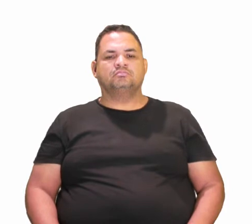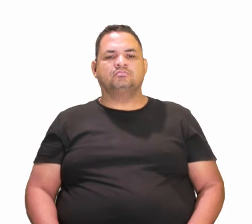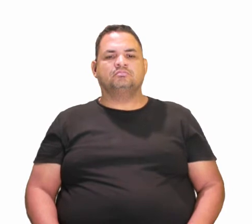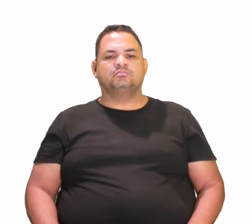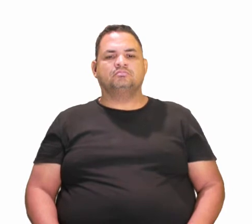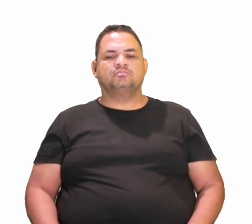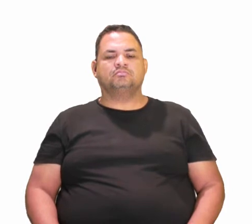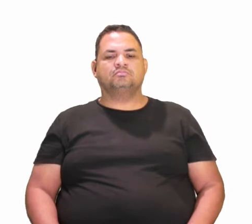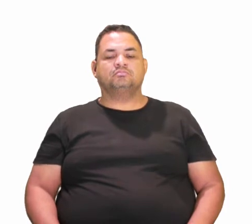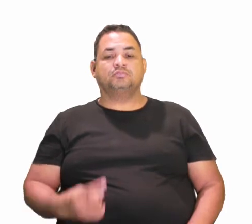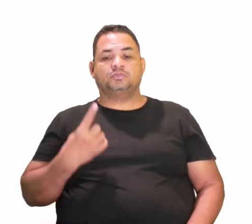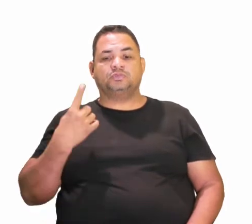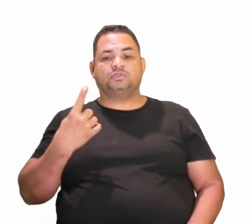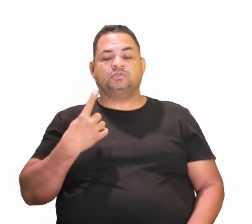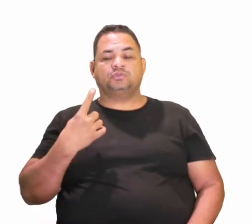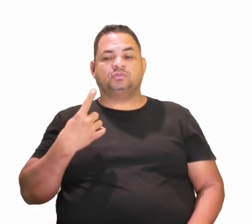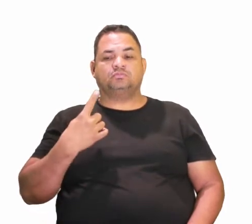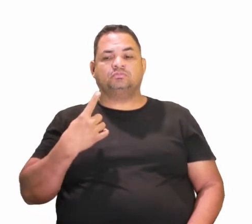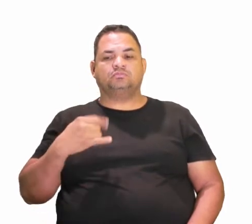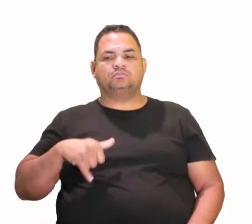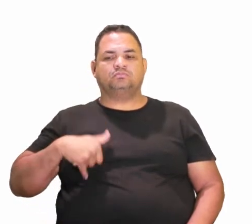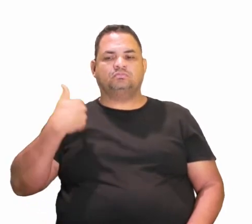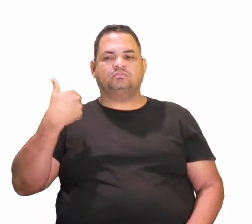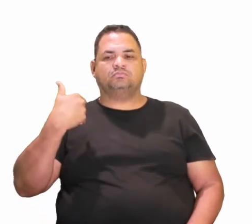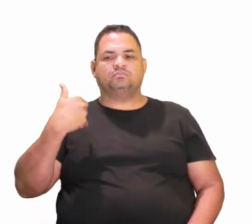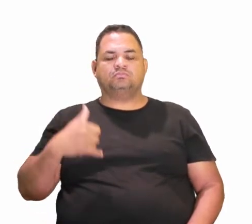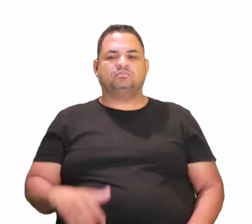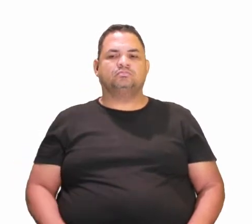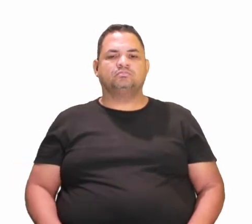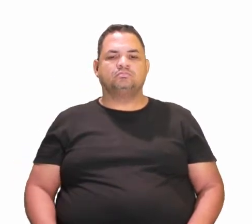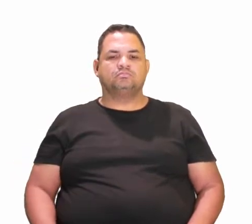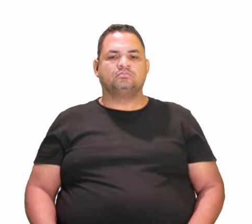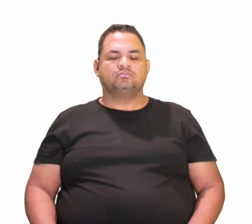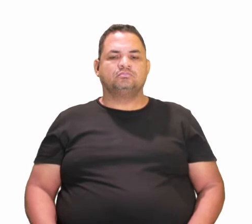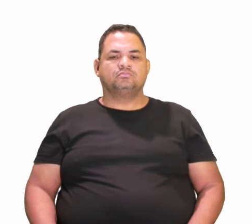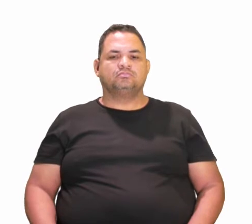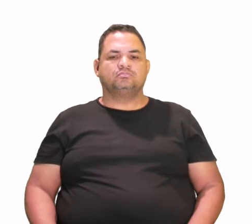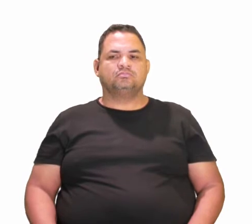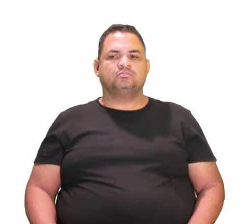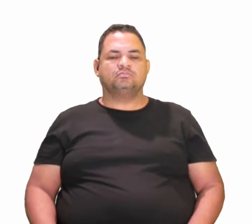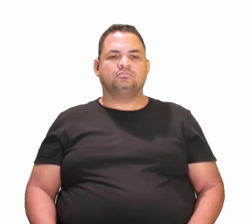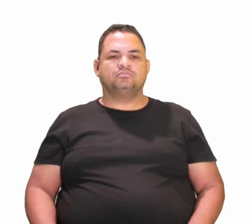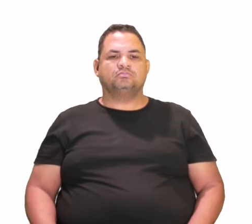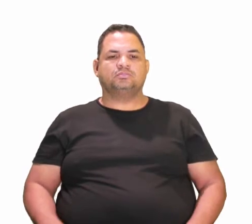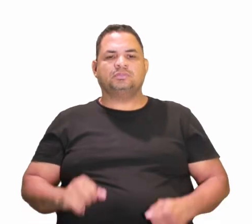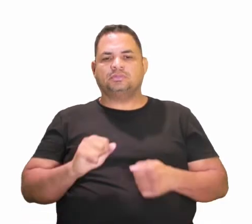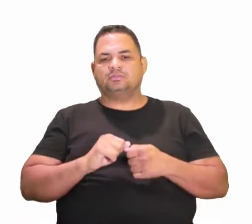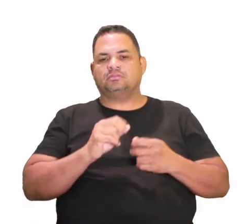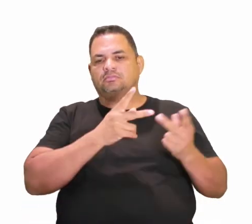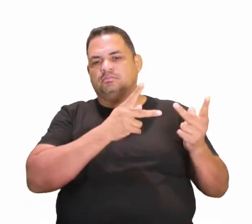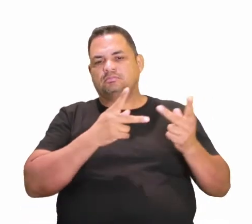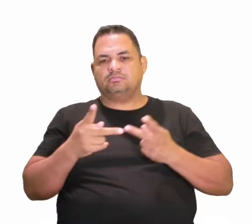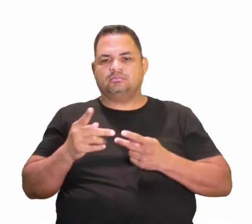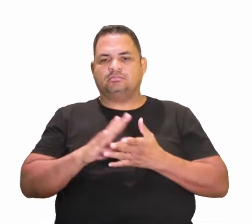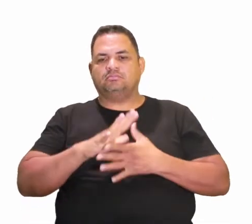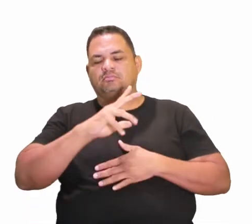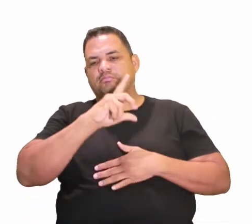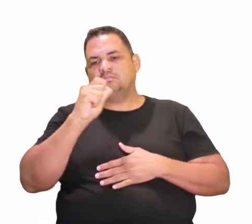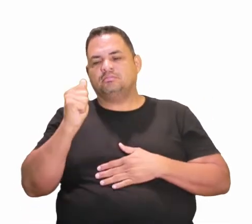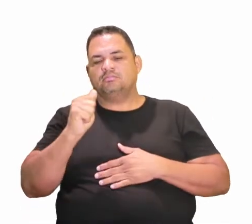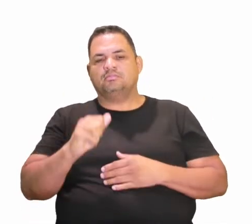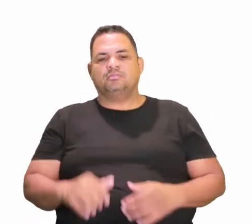One mas aí no caso ela tá fazendo um né o convite ainda disse que ela vai fazer porque ainda não chegou data aniversário